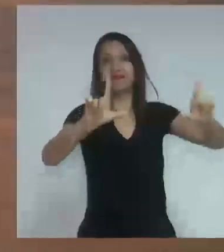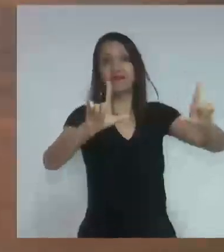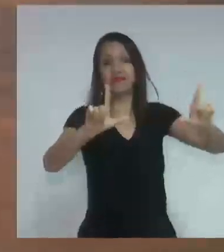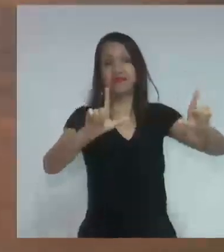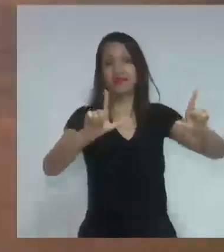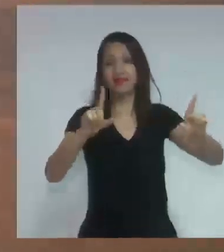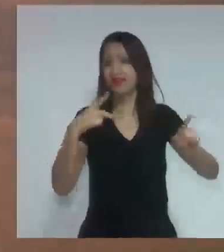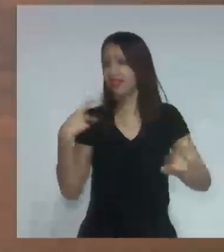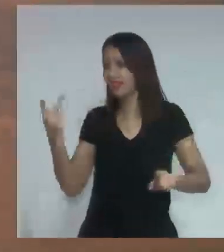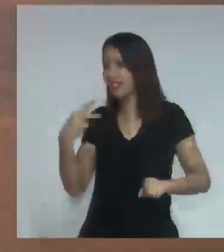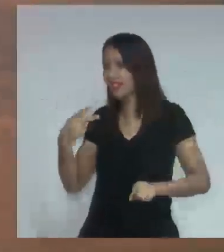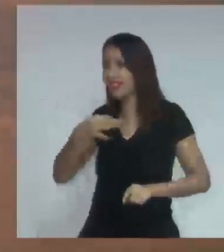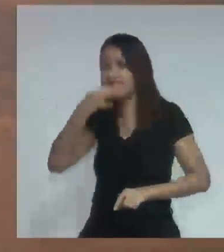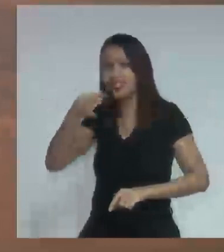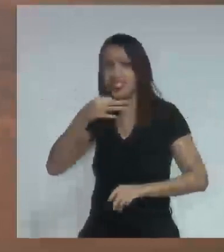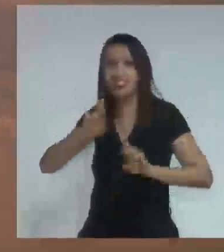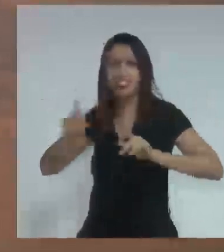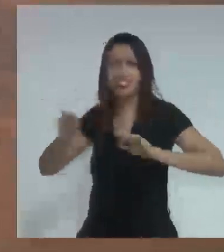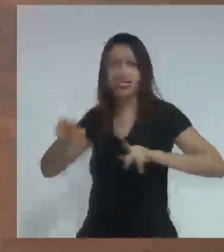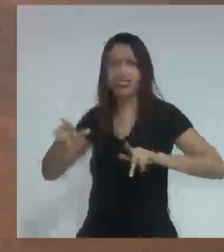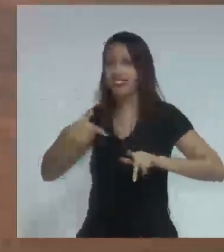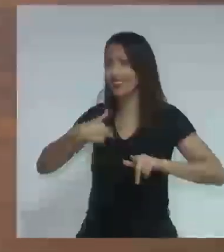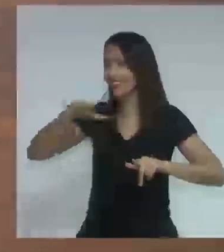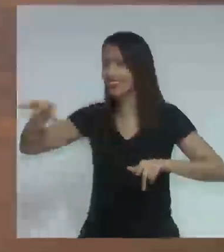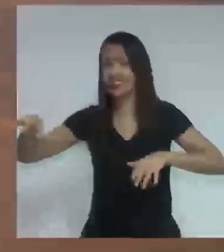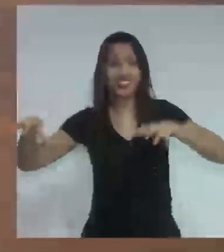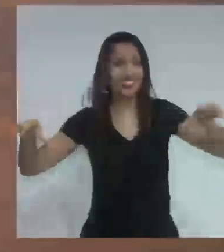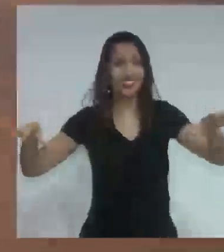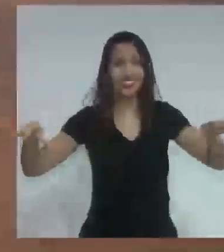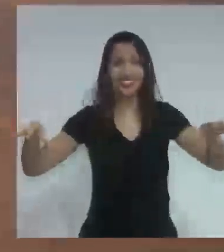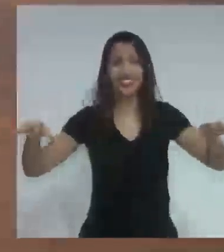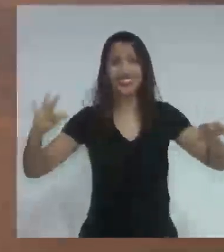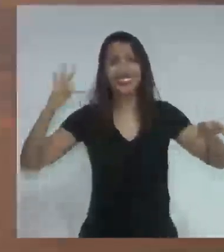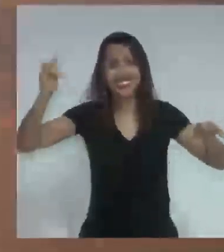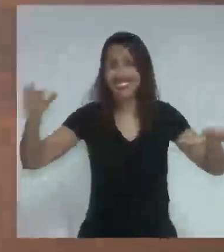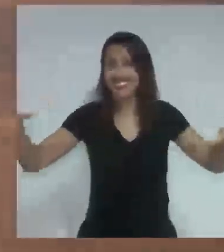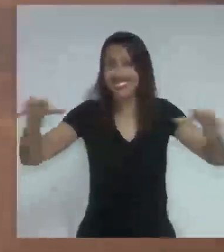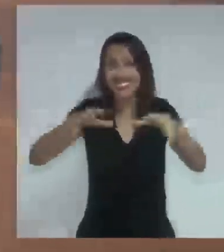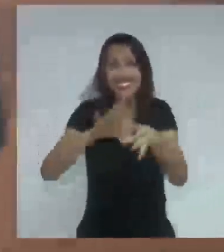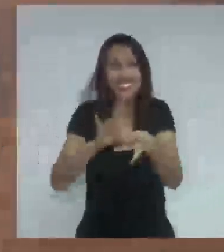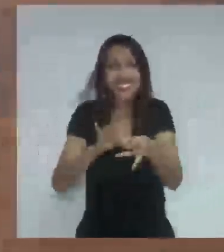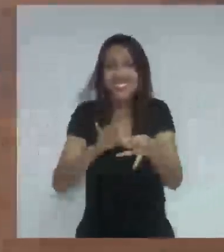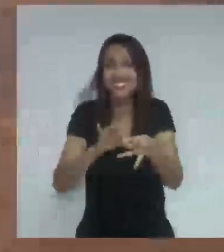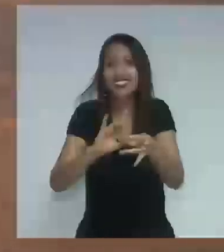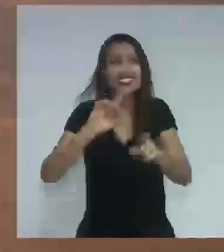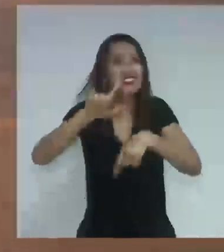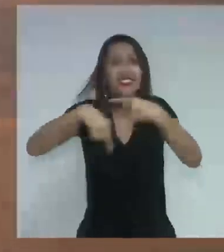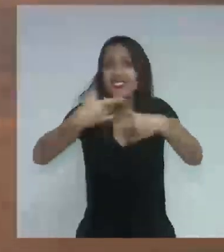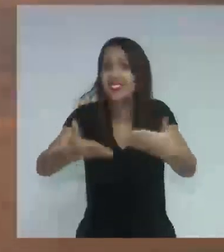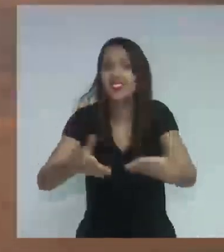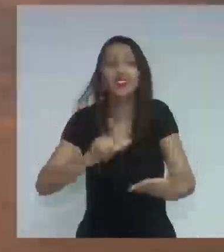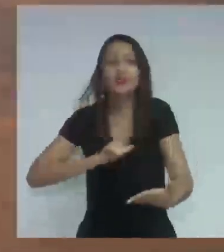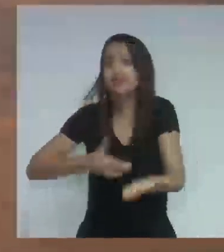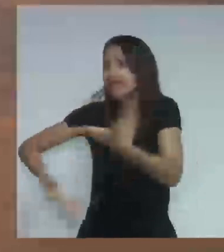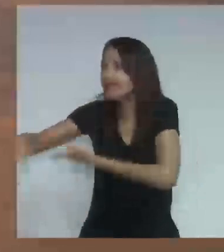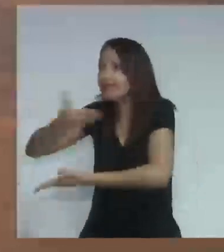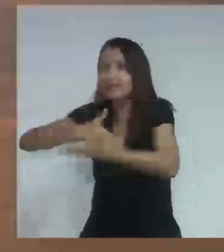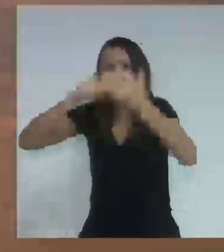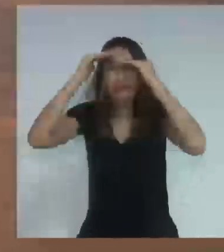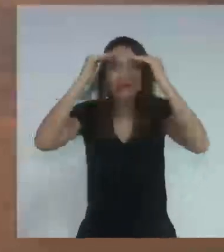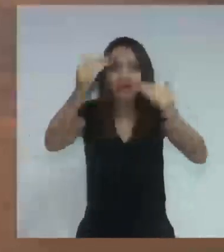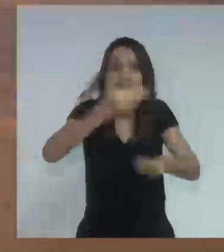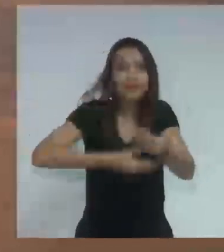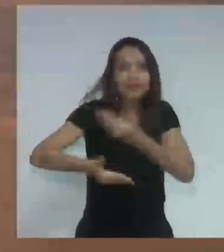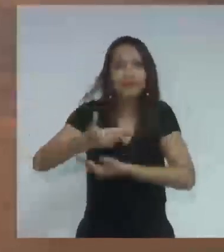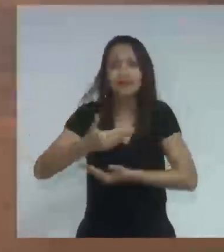divergências políticas, elas existem. Ele está de um lado, eu estou do outro, amanhã podemos estar todo mundo junto, ou depois. Por isso que há respeito. Porque há diálogo. Agora